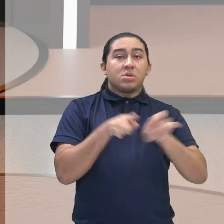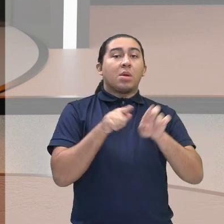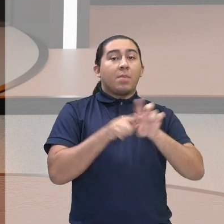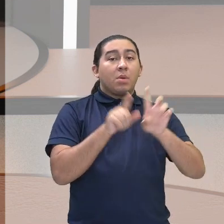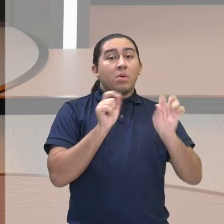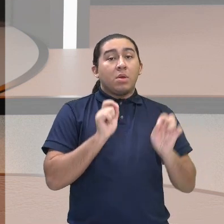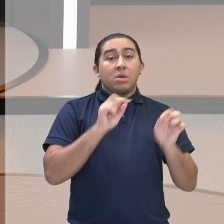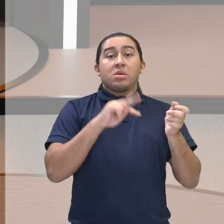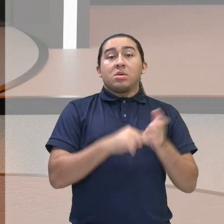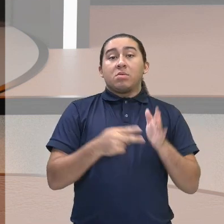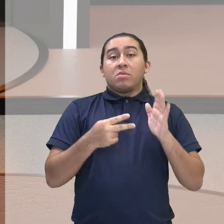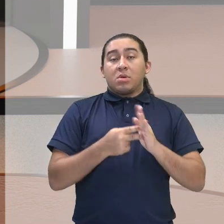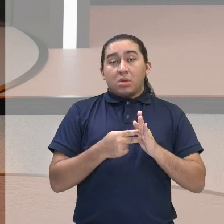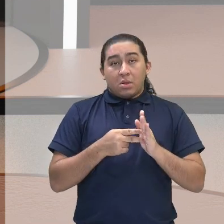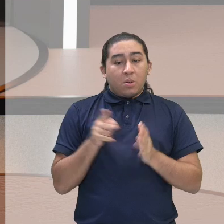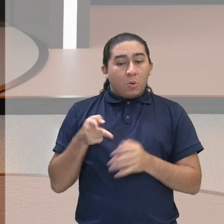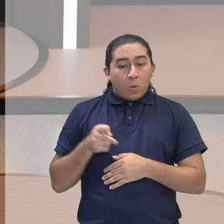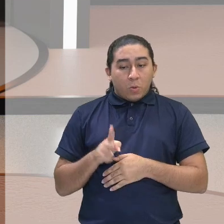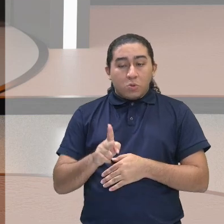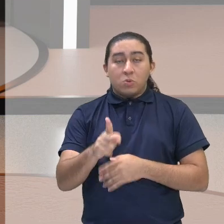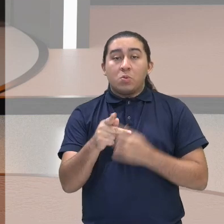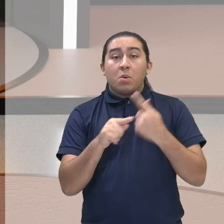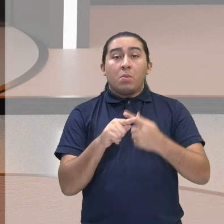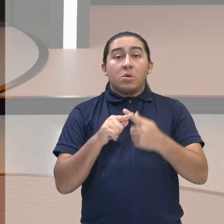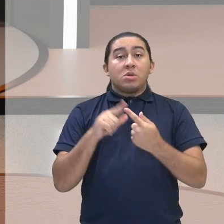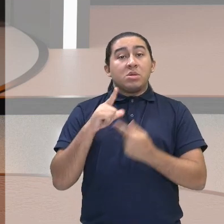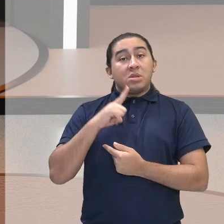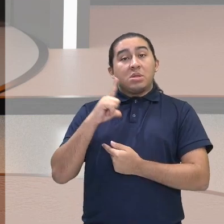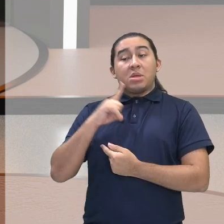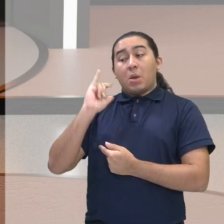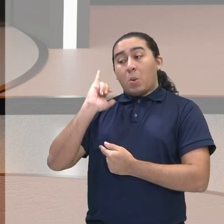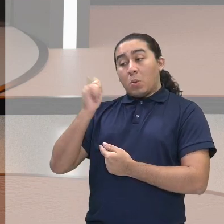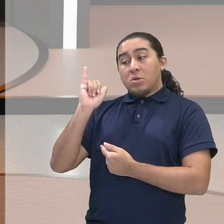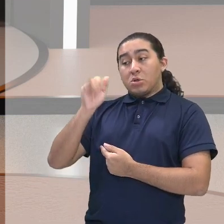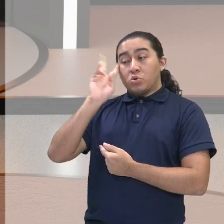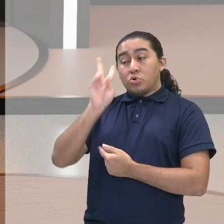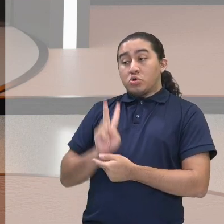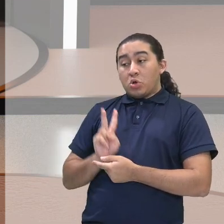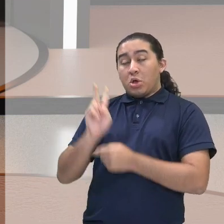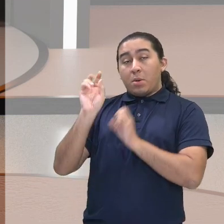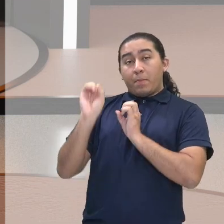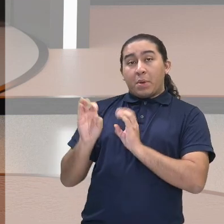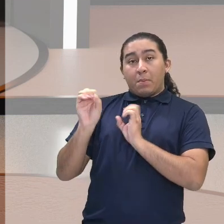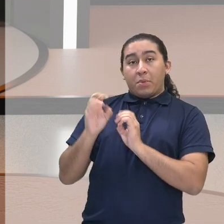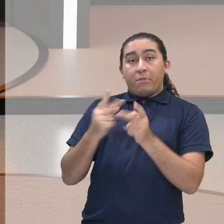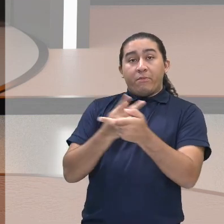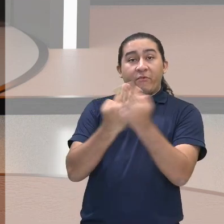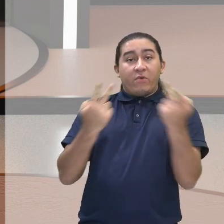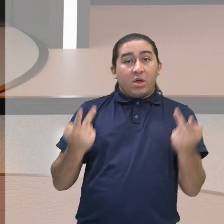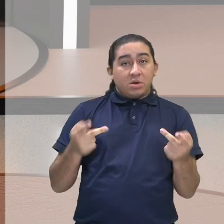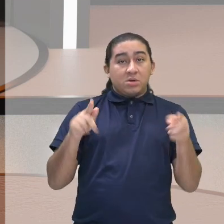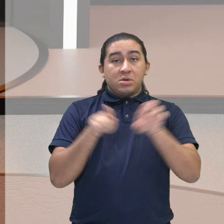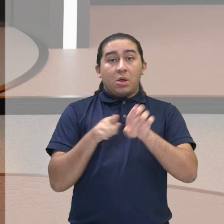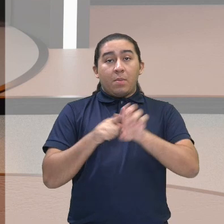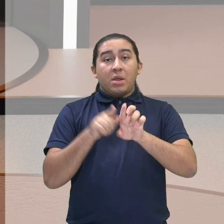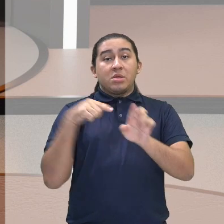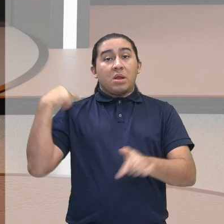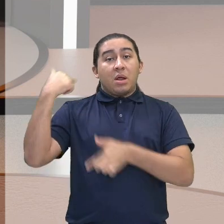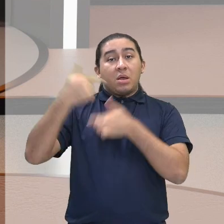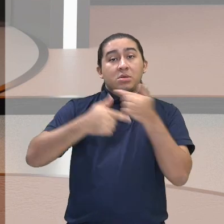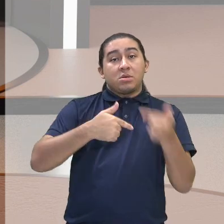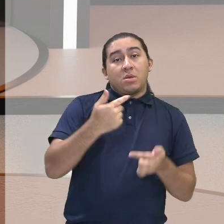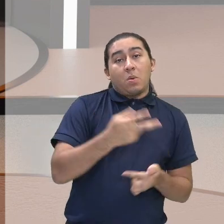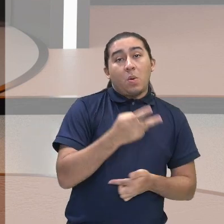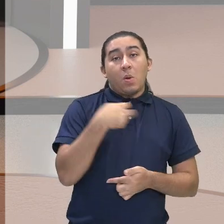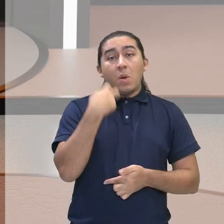a partir, né, da contação de história e de histórias e da tradição oral